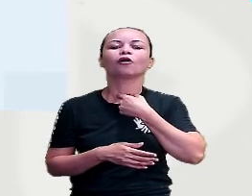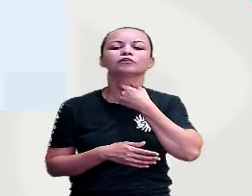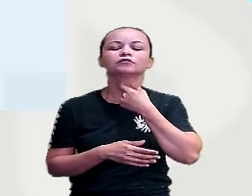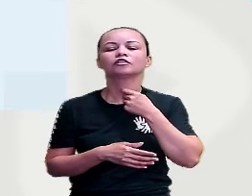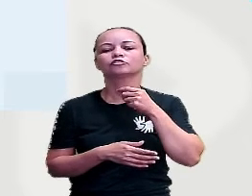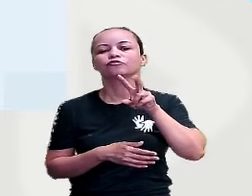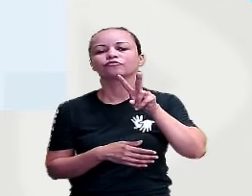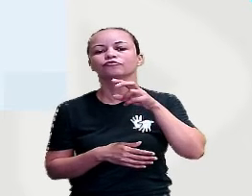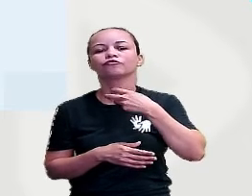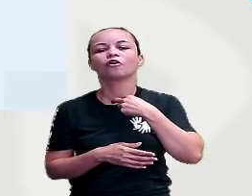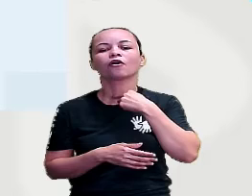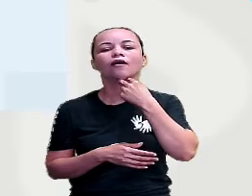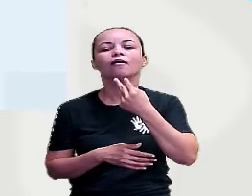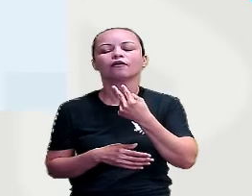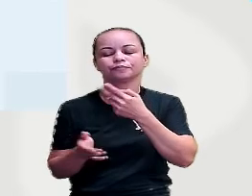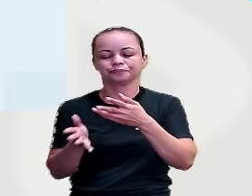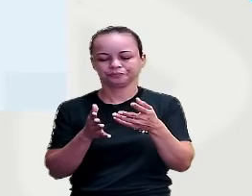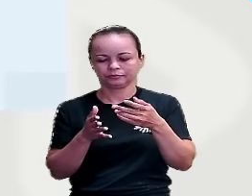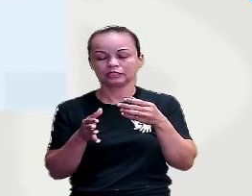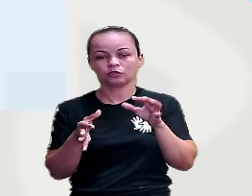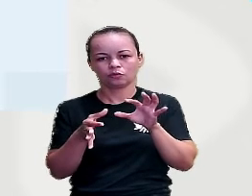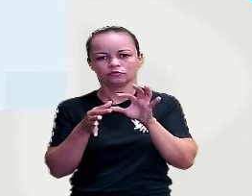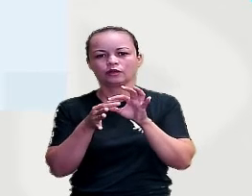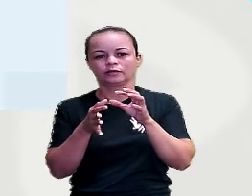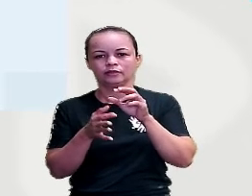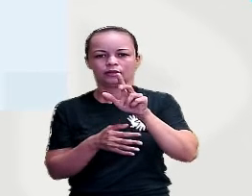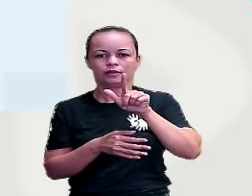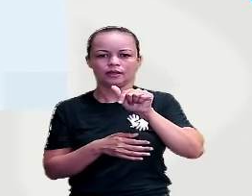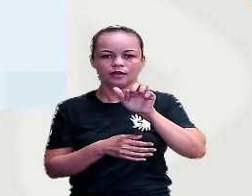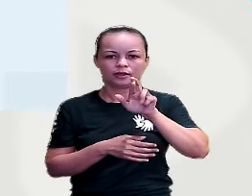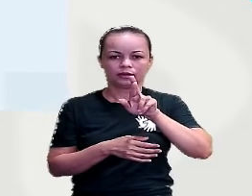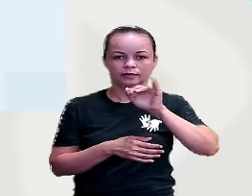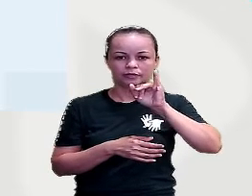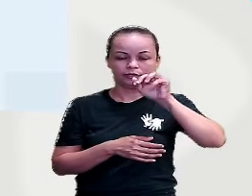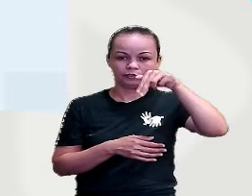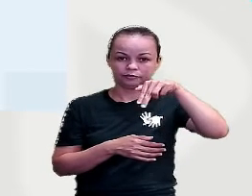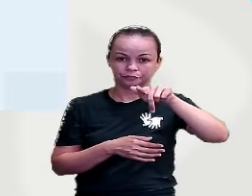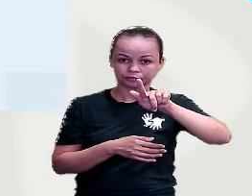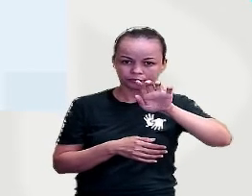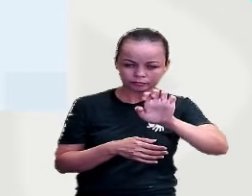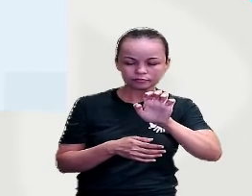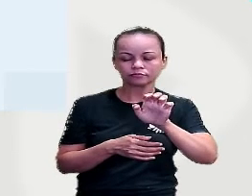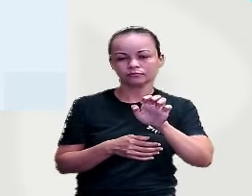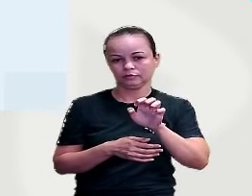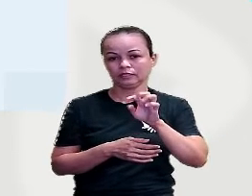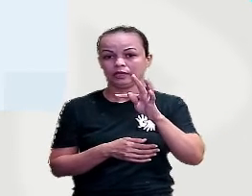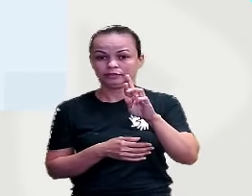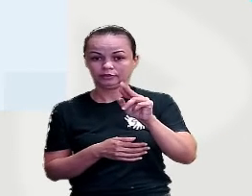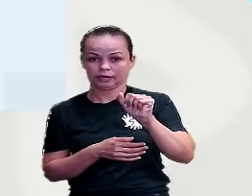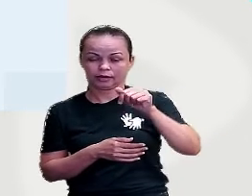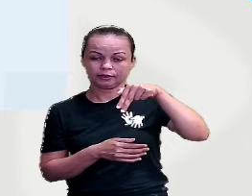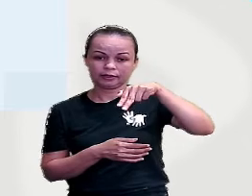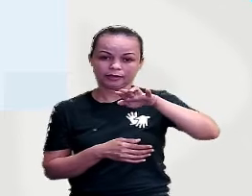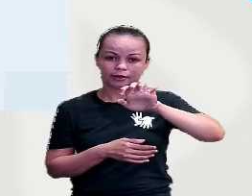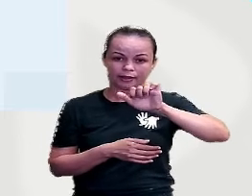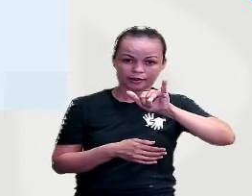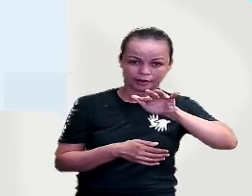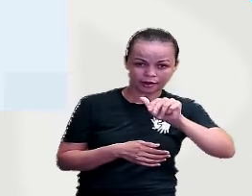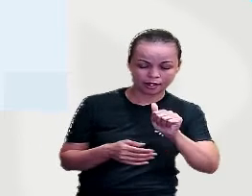vocais estão localizadas na laringe. A traqueia é um tubo onde o ar é